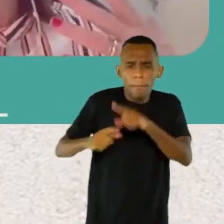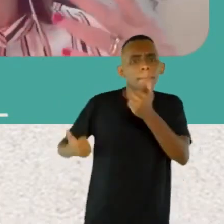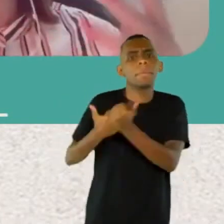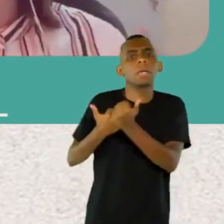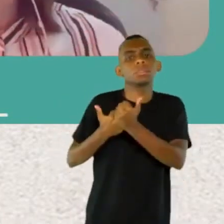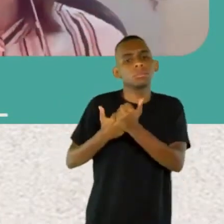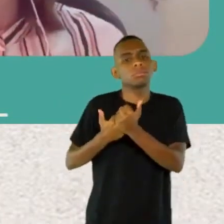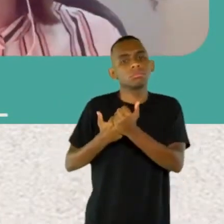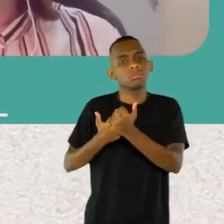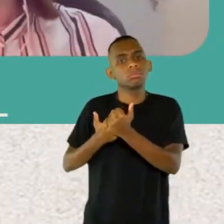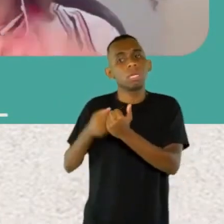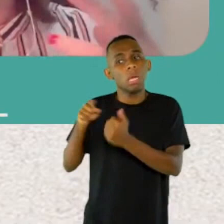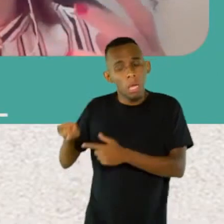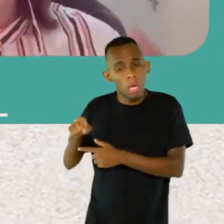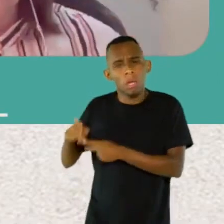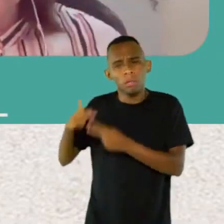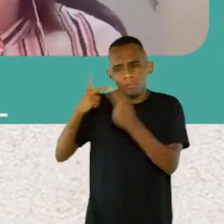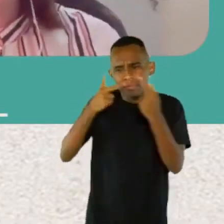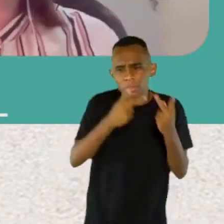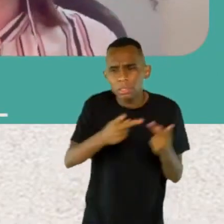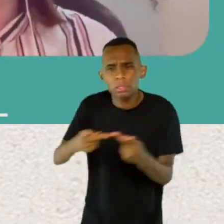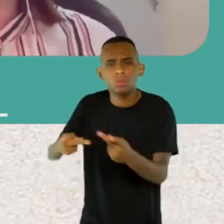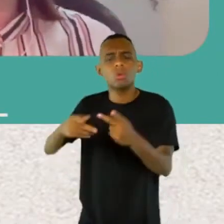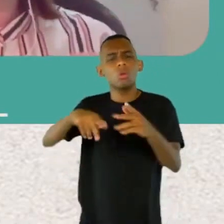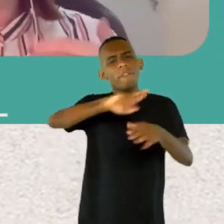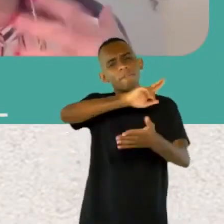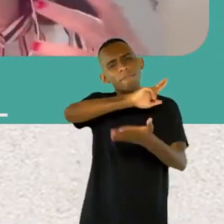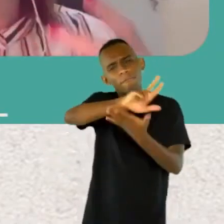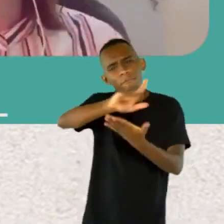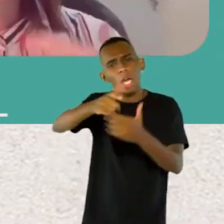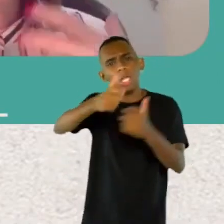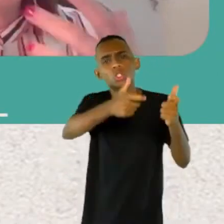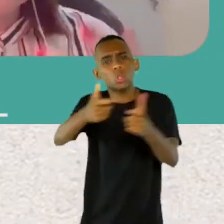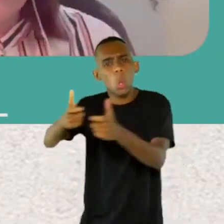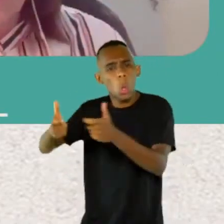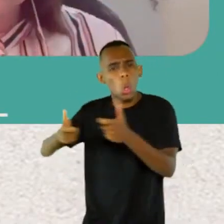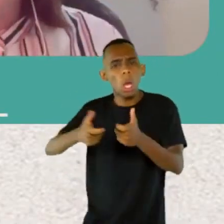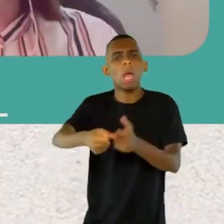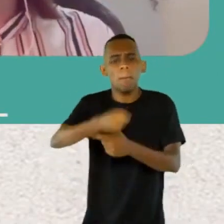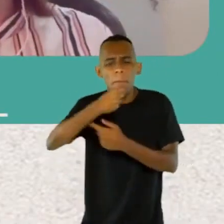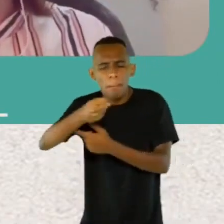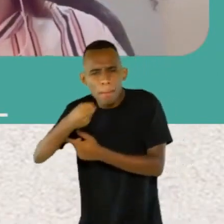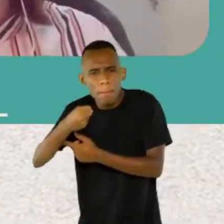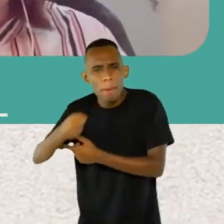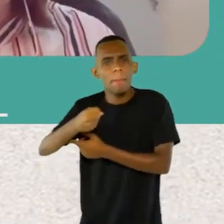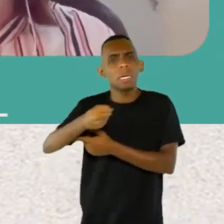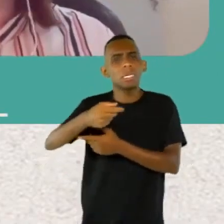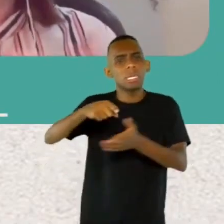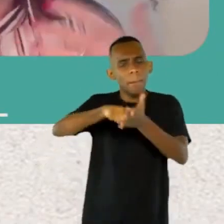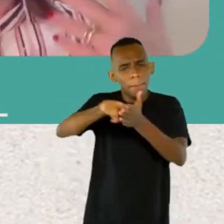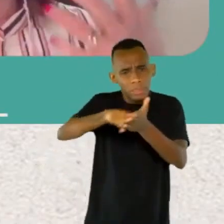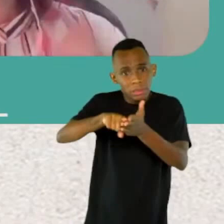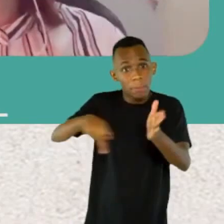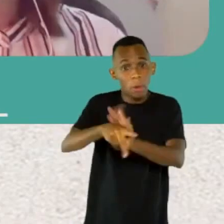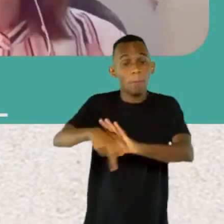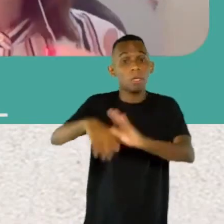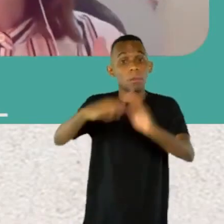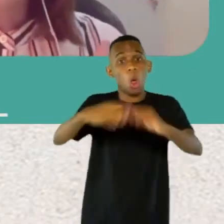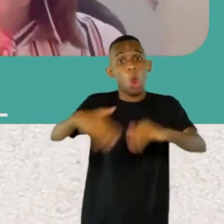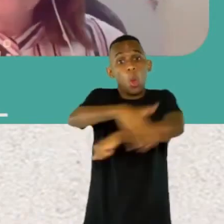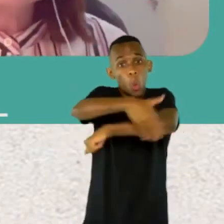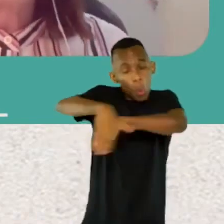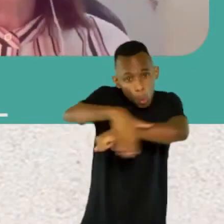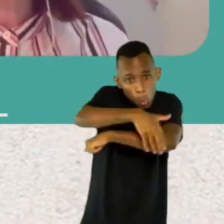enfim, ela visitou muitas ocupações, ela entrevistou muitas pessoas em situação de rua, a gente falou